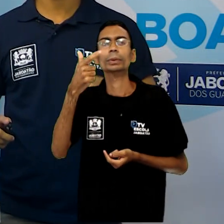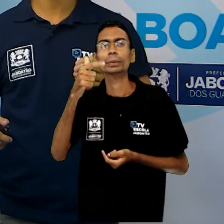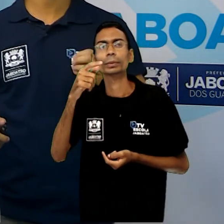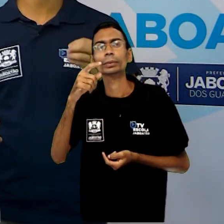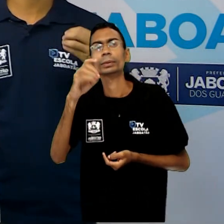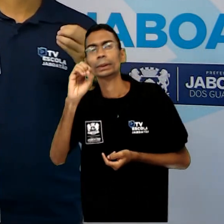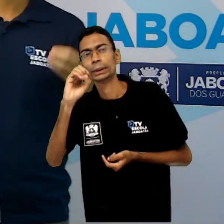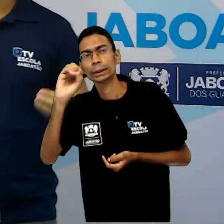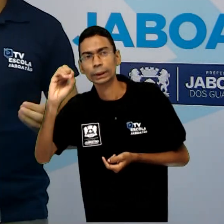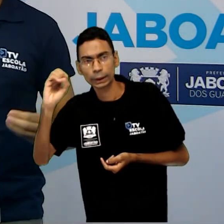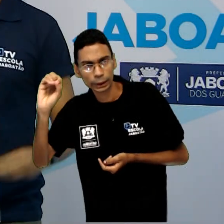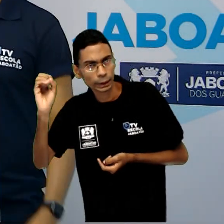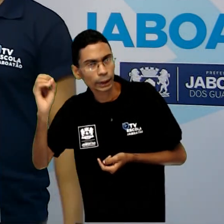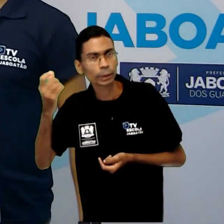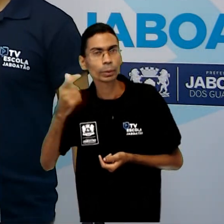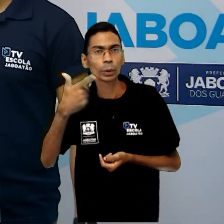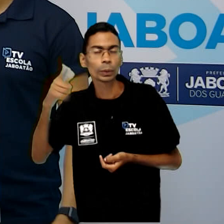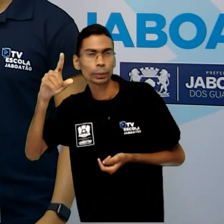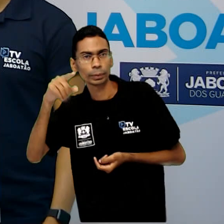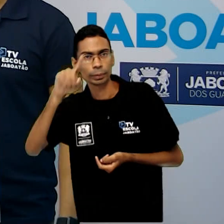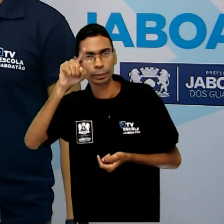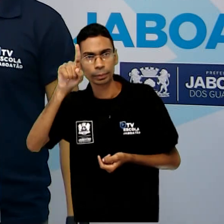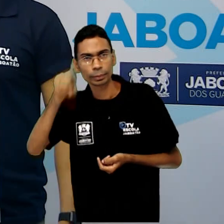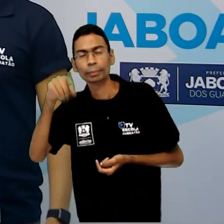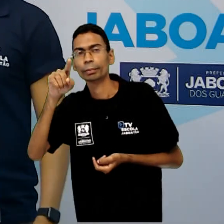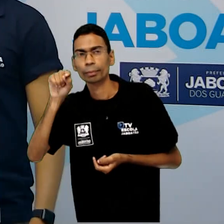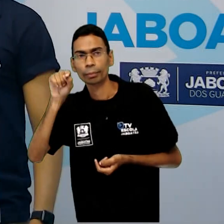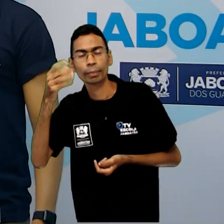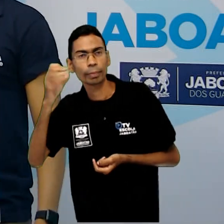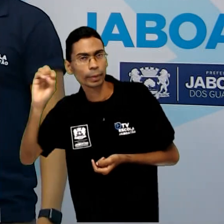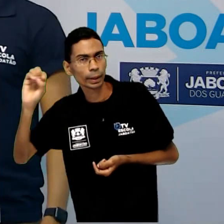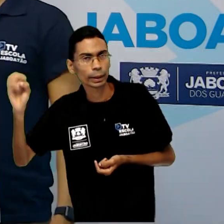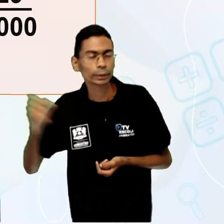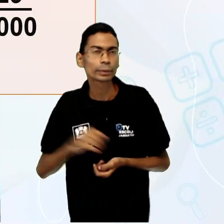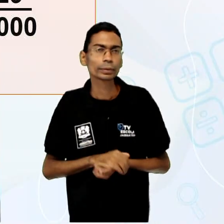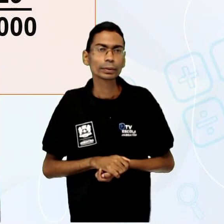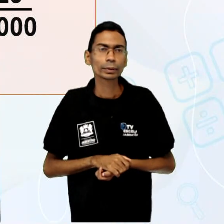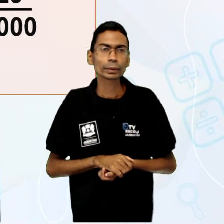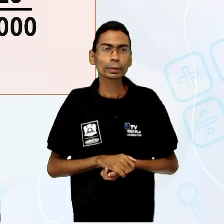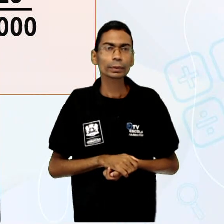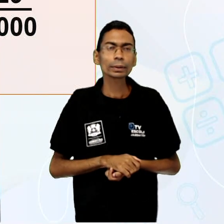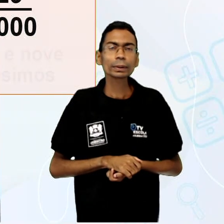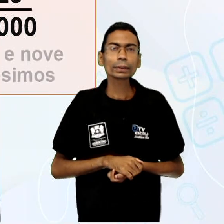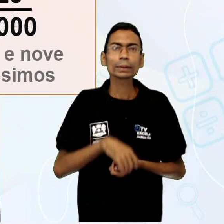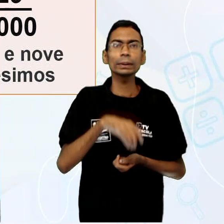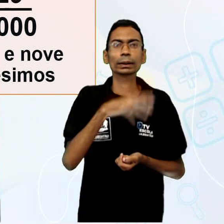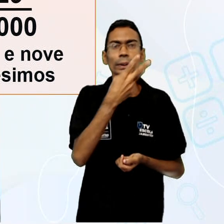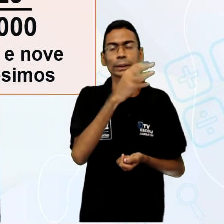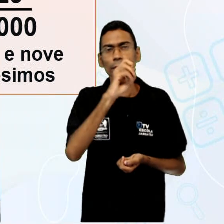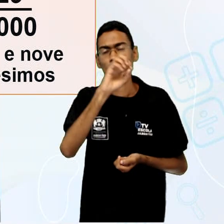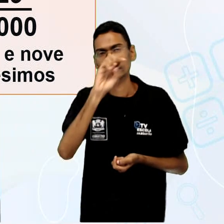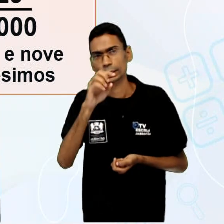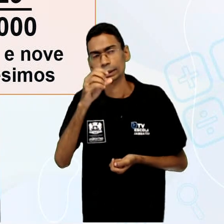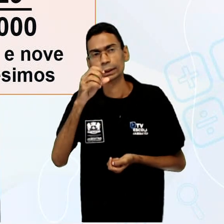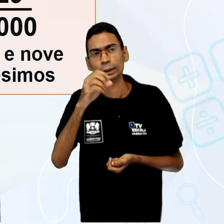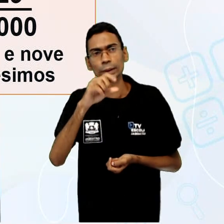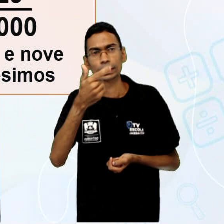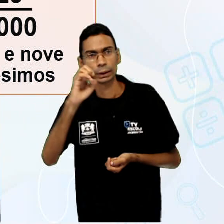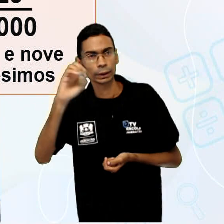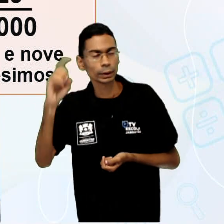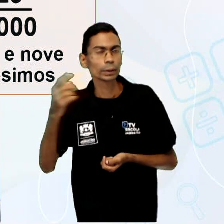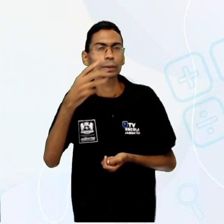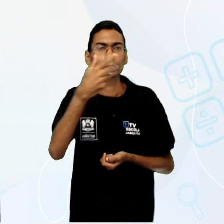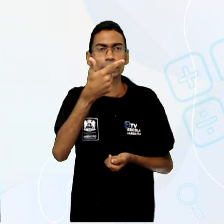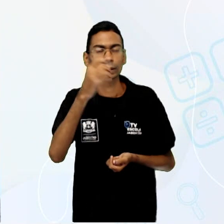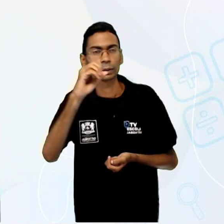milésimos, respectivamente. Observem, 3 décimos, 9 centésimos, 29